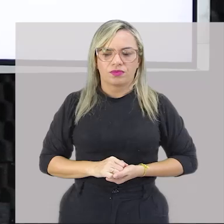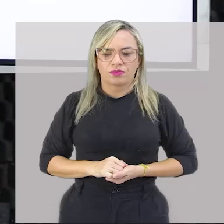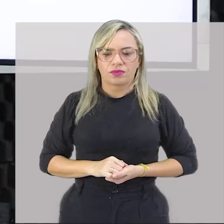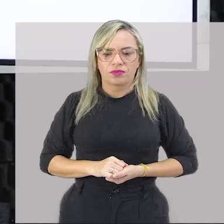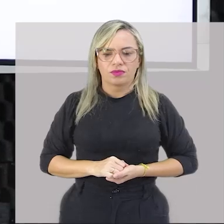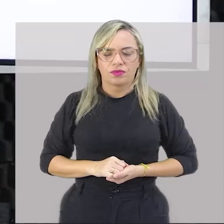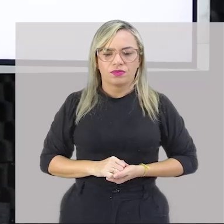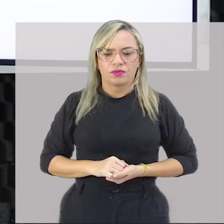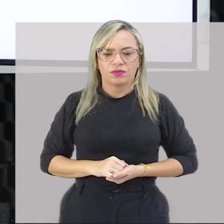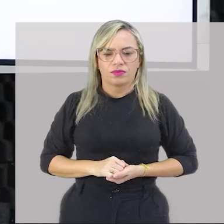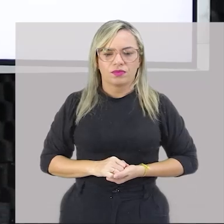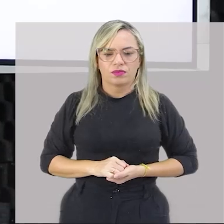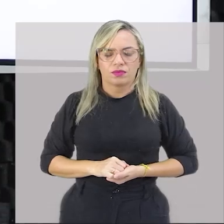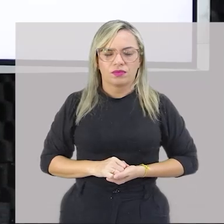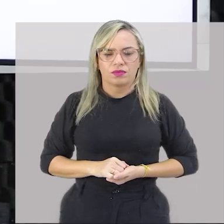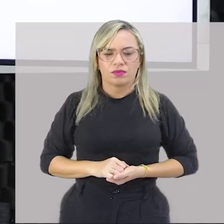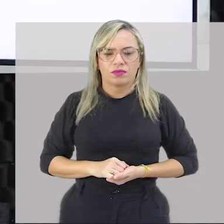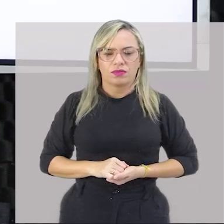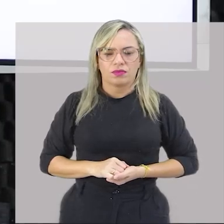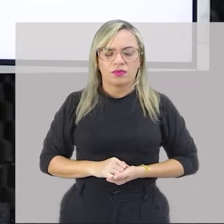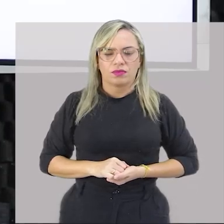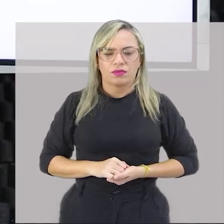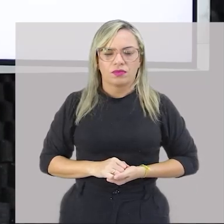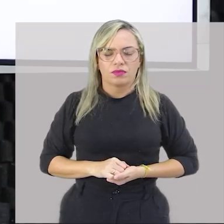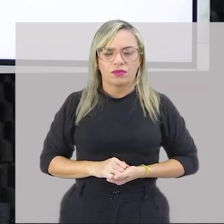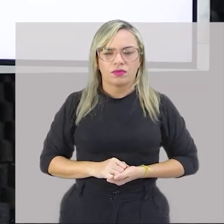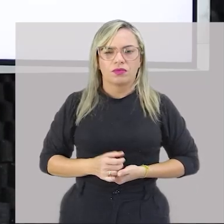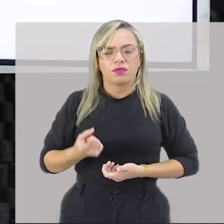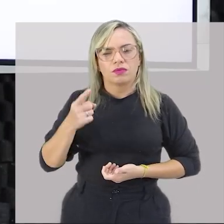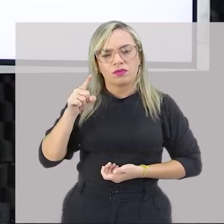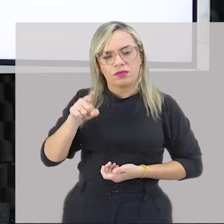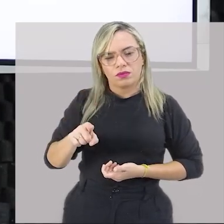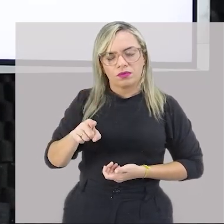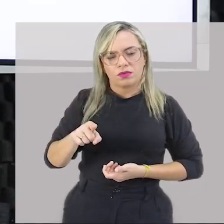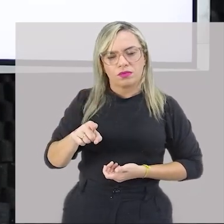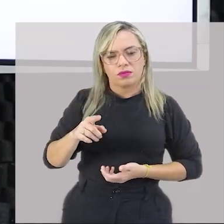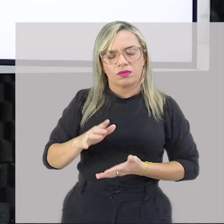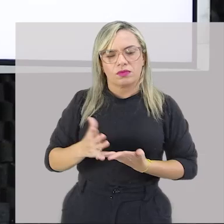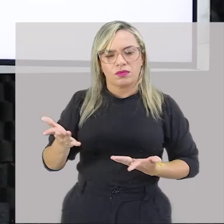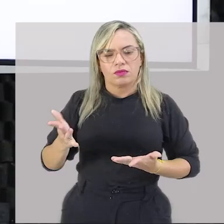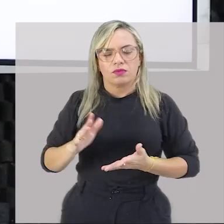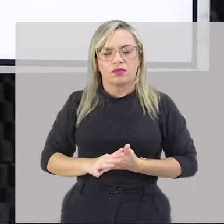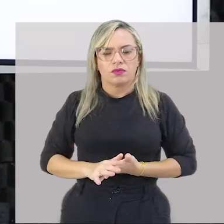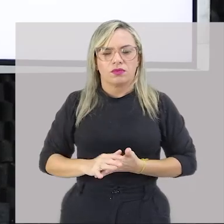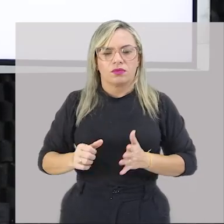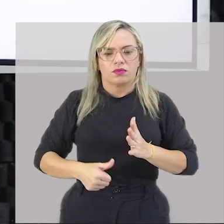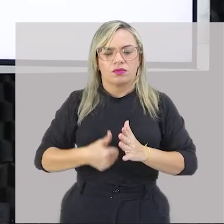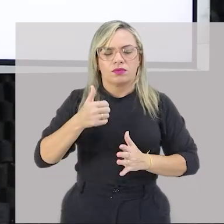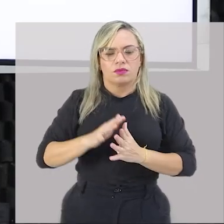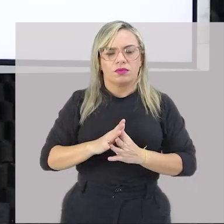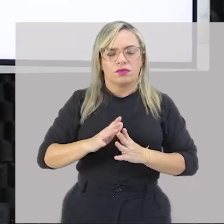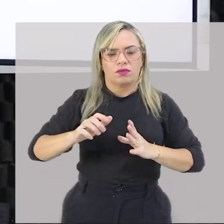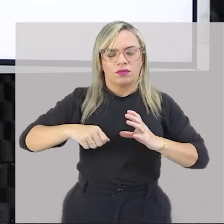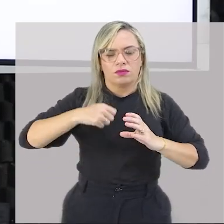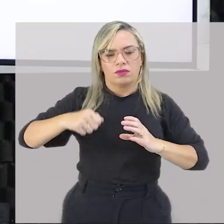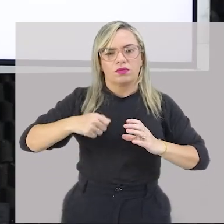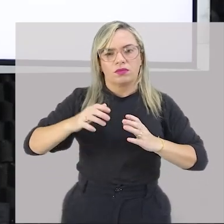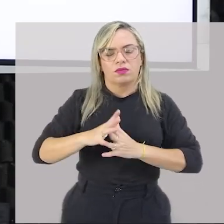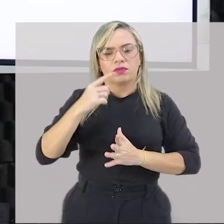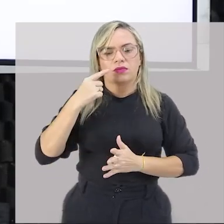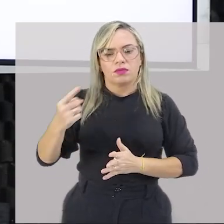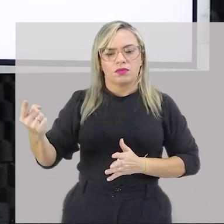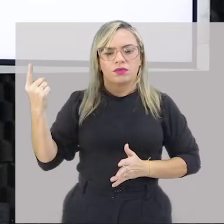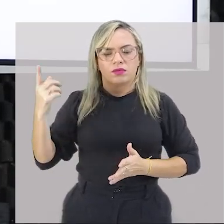Aí é o seguinte, será que você assistiu o primeiro vídeo? Se